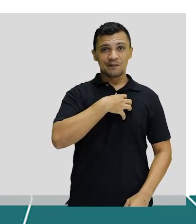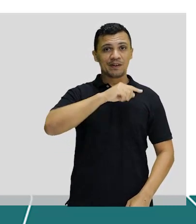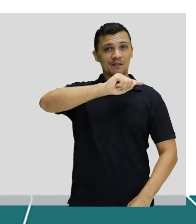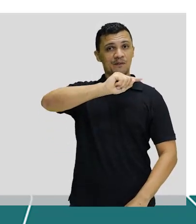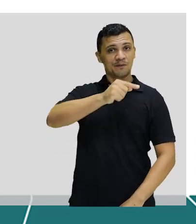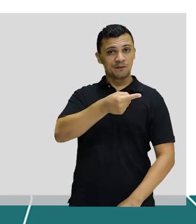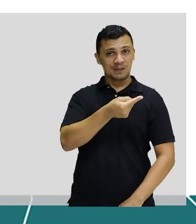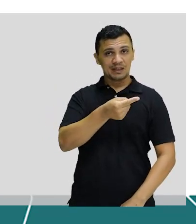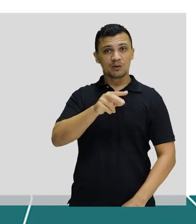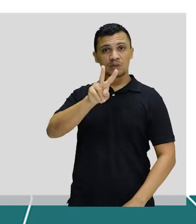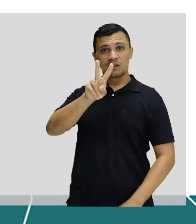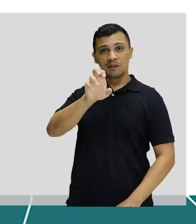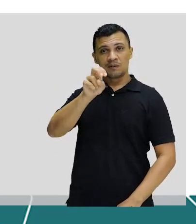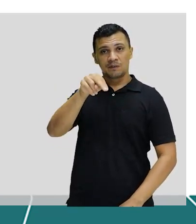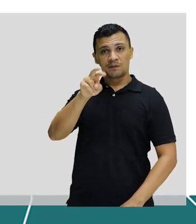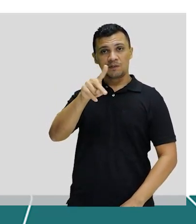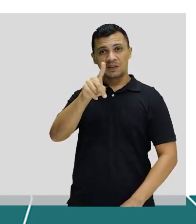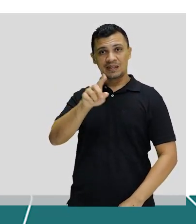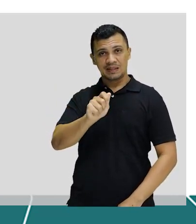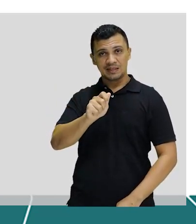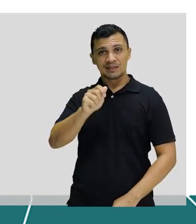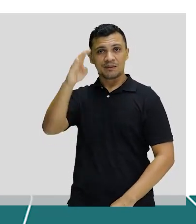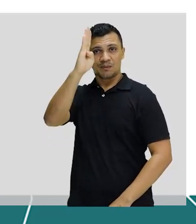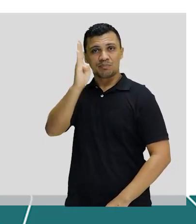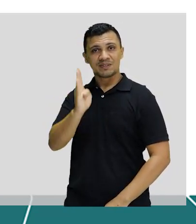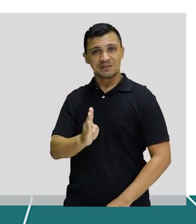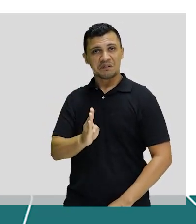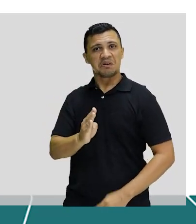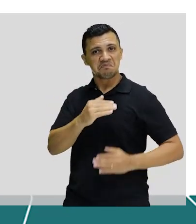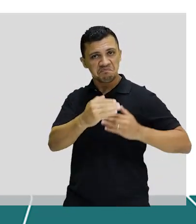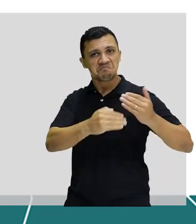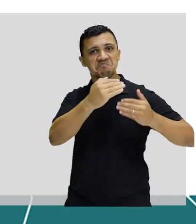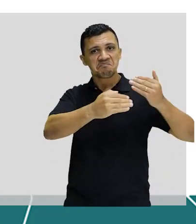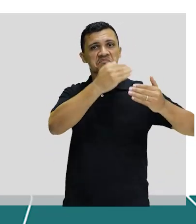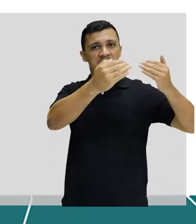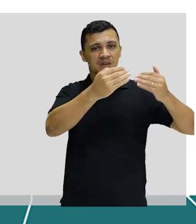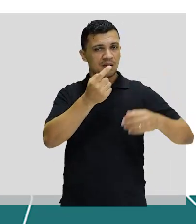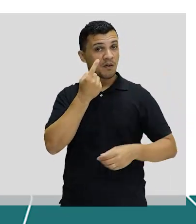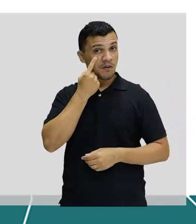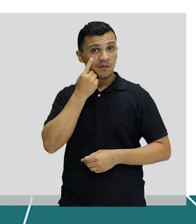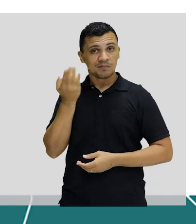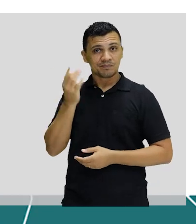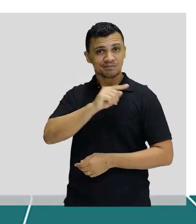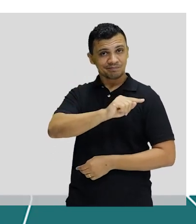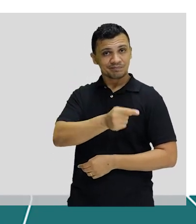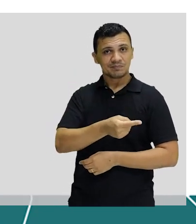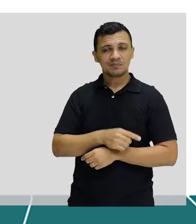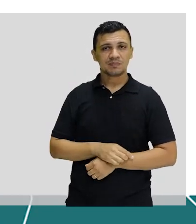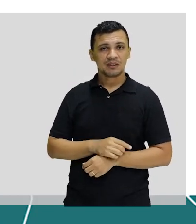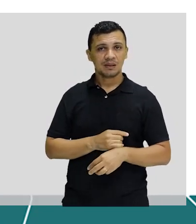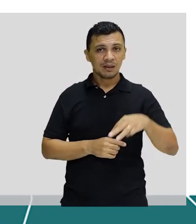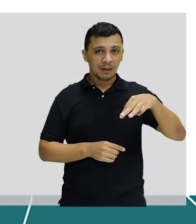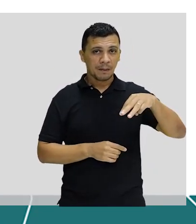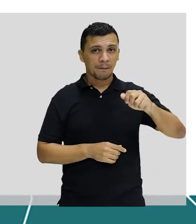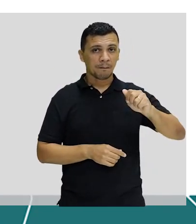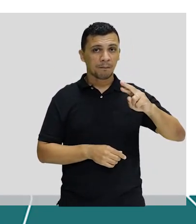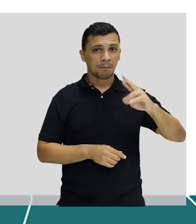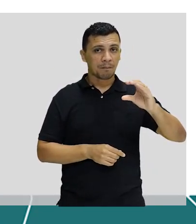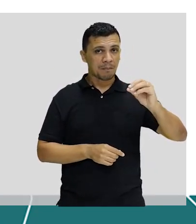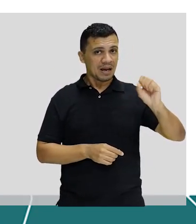nos últimos anos. Ou para isolar o vocativo, termo que chama a atenção. Marcos, estamos à sua